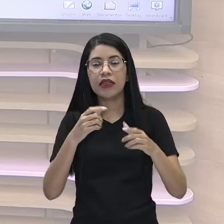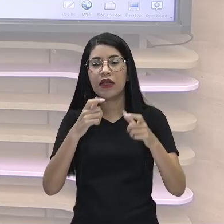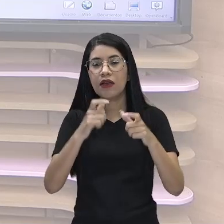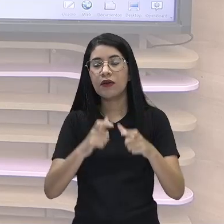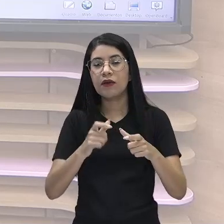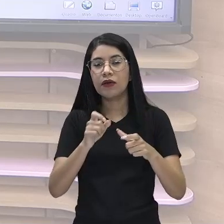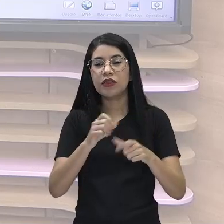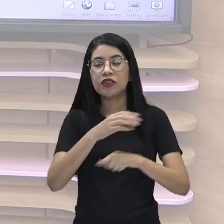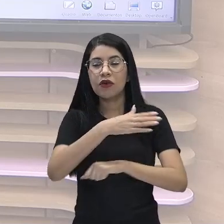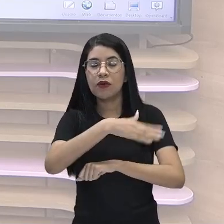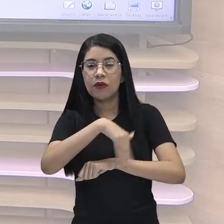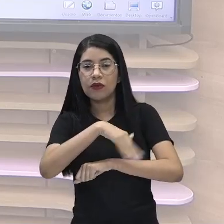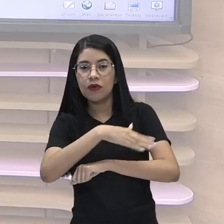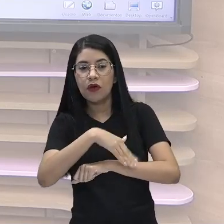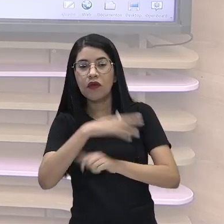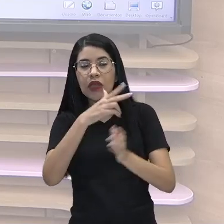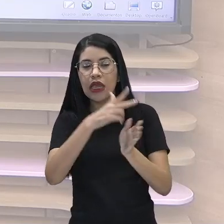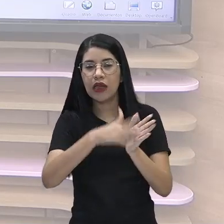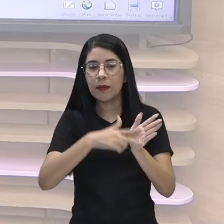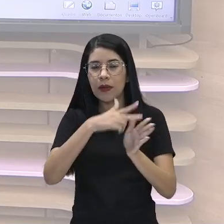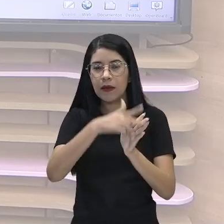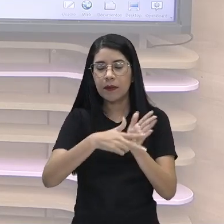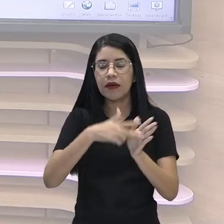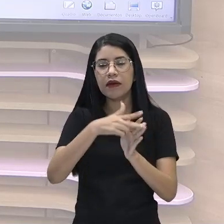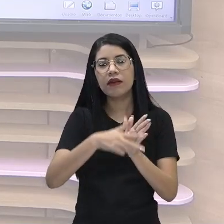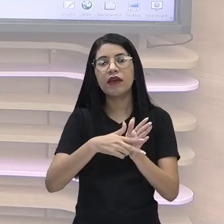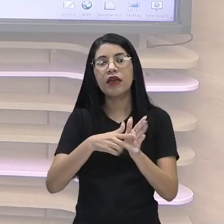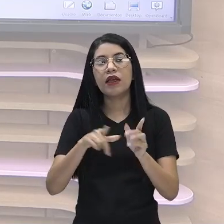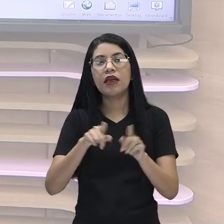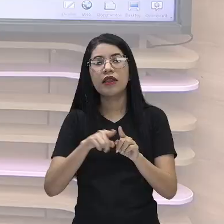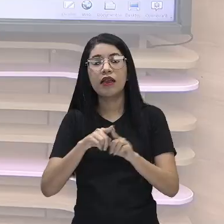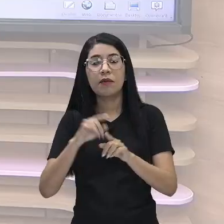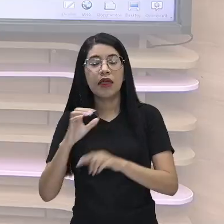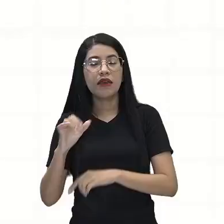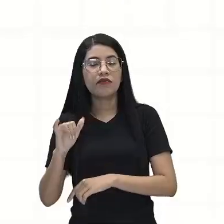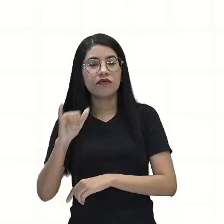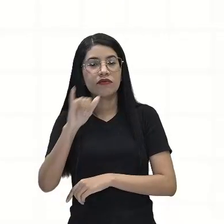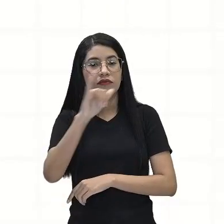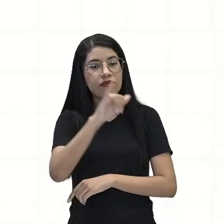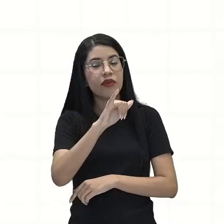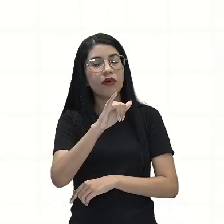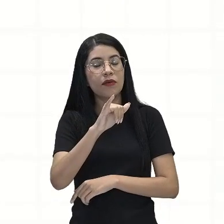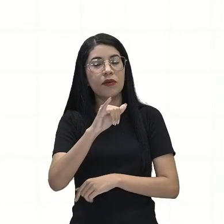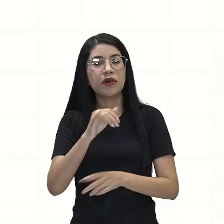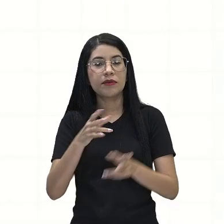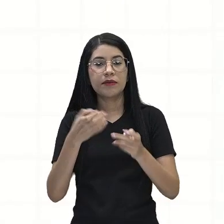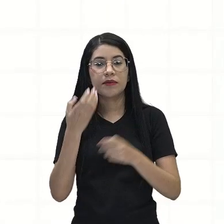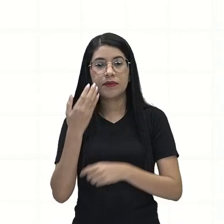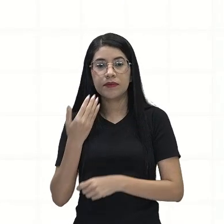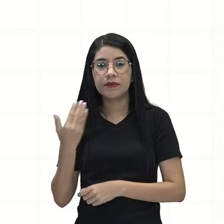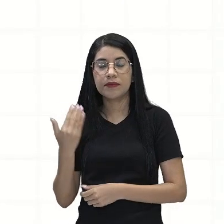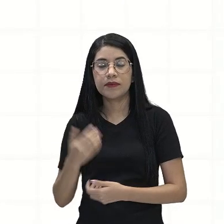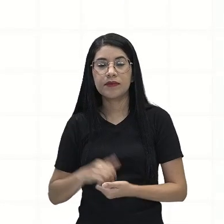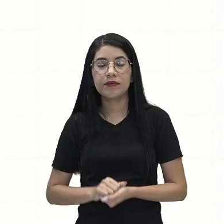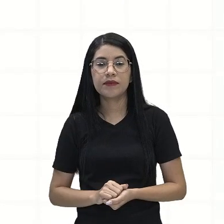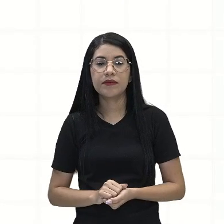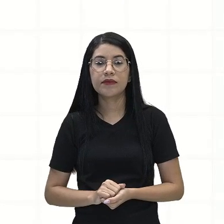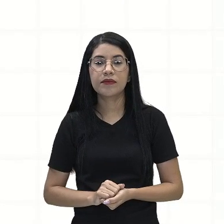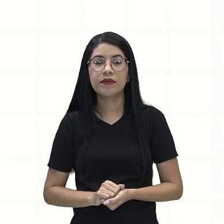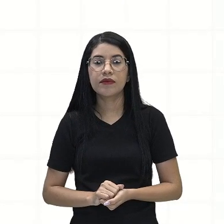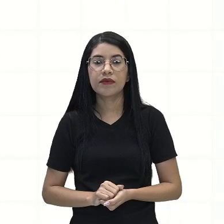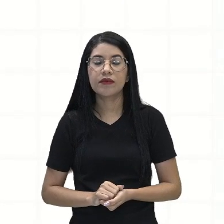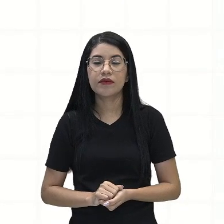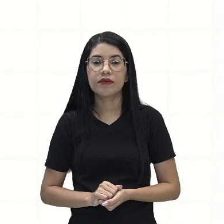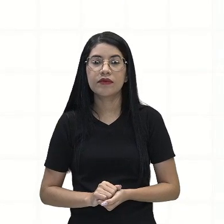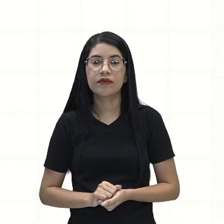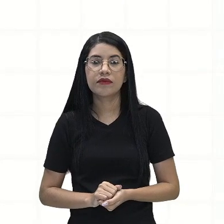as rodovias, as ferrovias, ou até mesmo o transporte aéreo, que a gente vai observar no mapa mais à frente. Então, nós temos aí